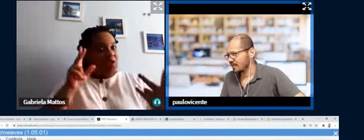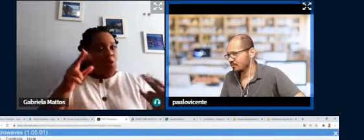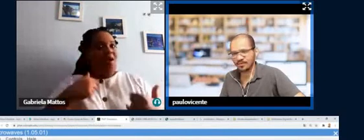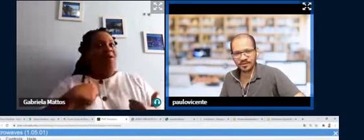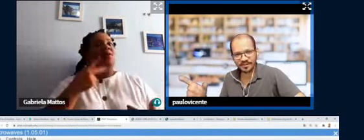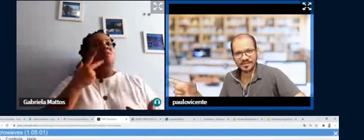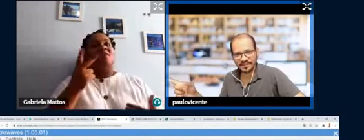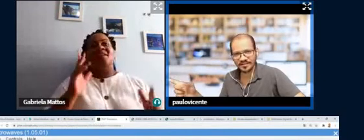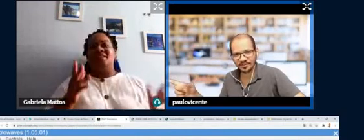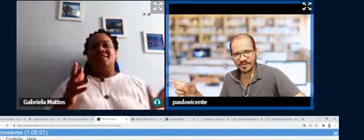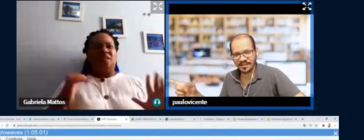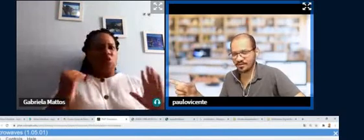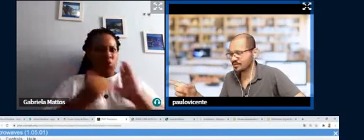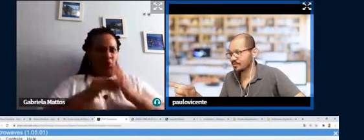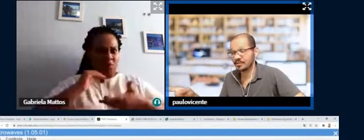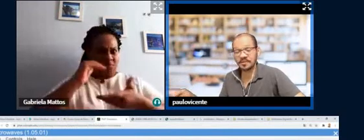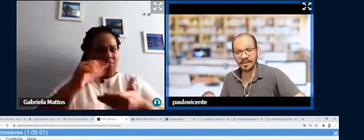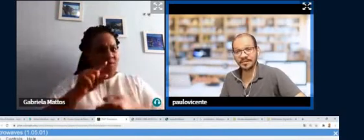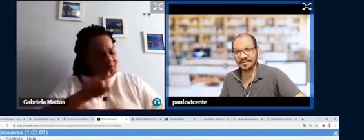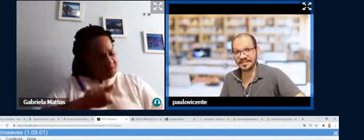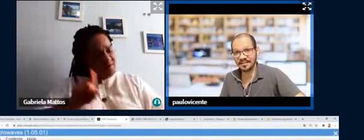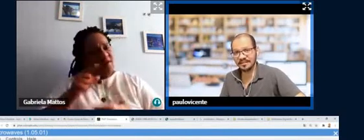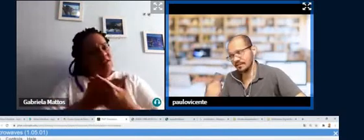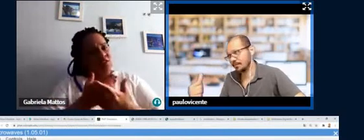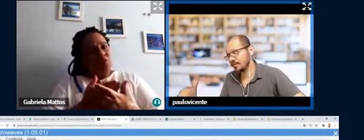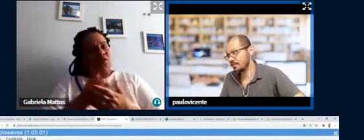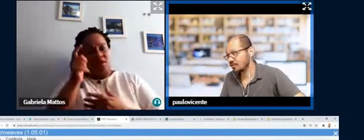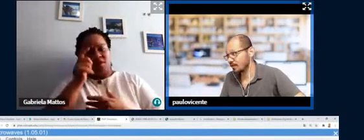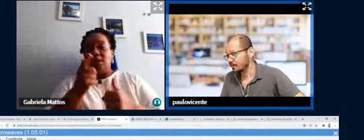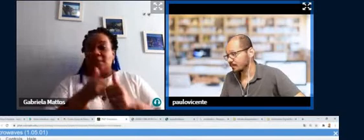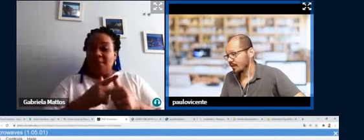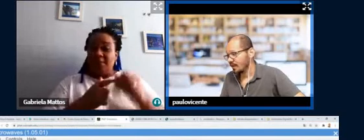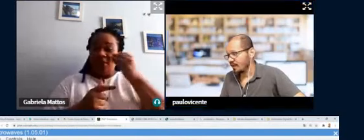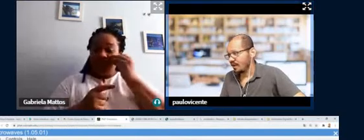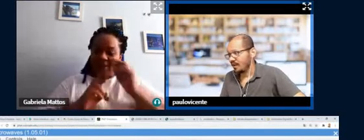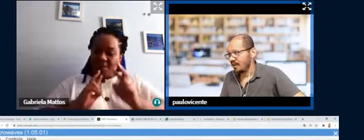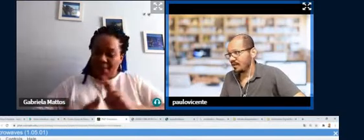E eu não quis falar tudo porque eu quero que você vá assistir a resolução depois. Primeiro tenta fazer, depois ver a resolução.